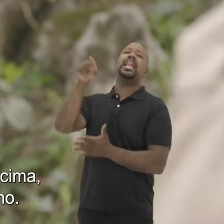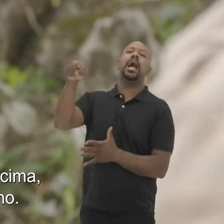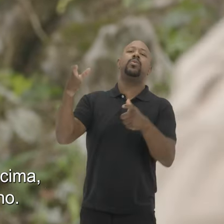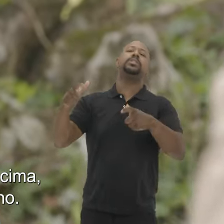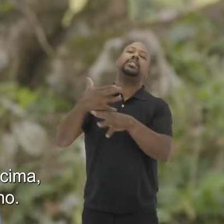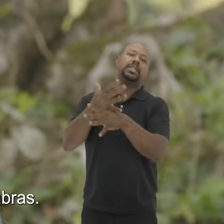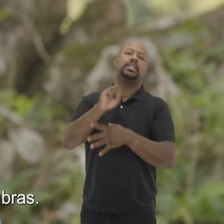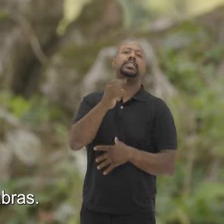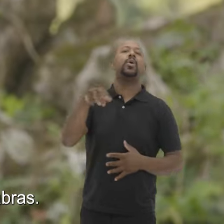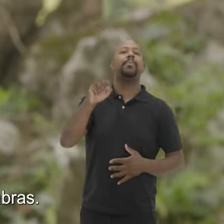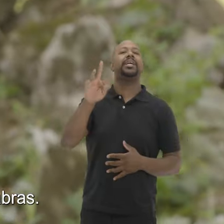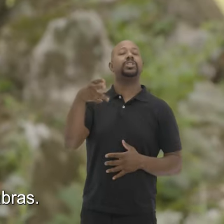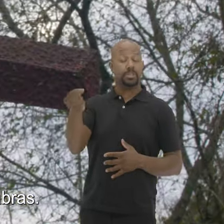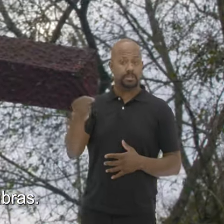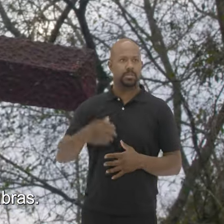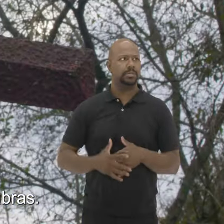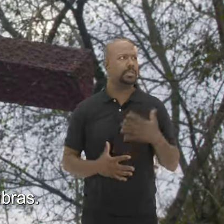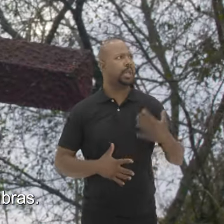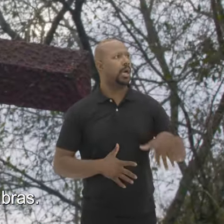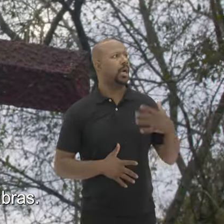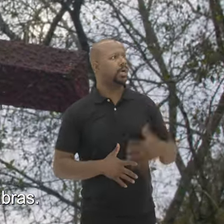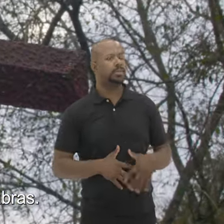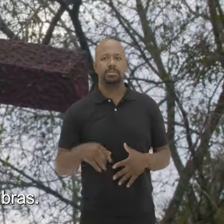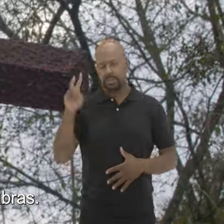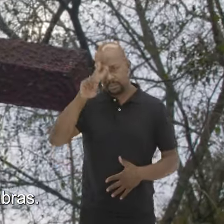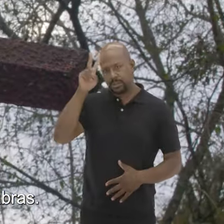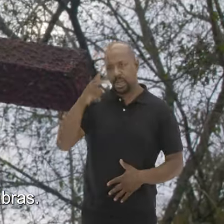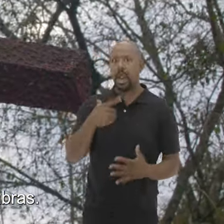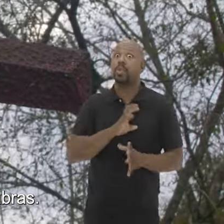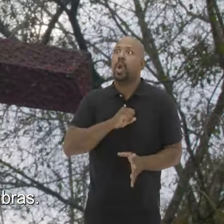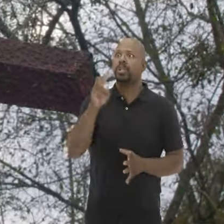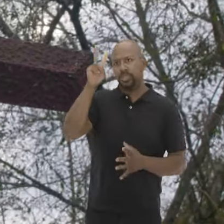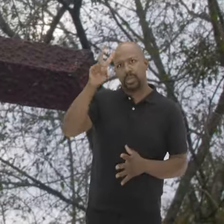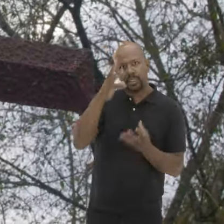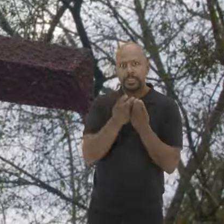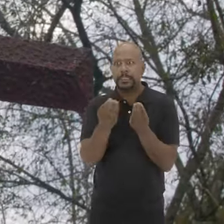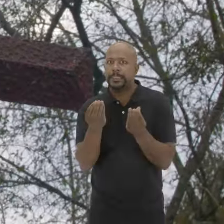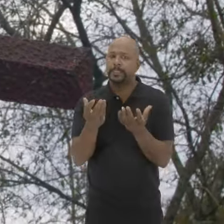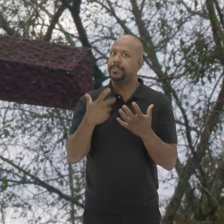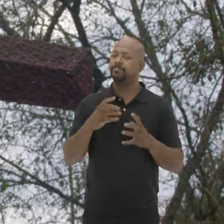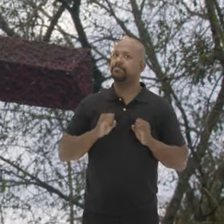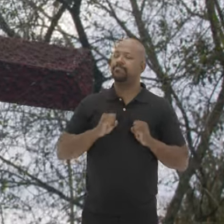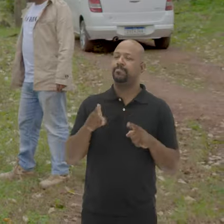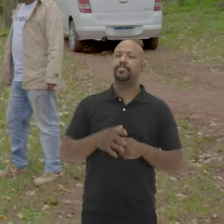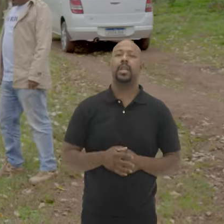onde fica a cidade de barbaridade eu adoro essas histórias meio macabras assim